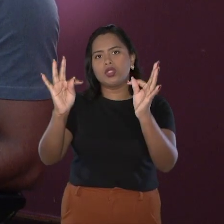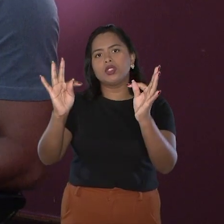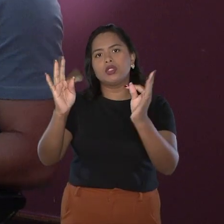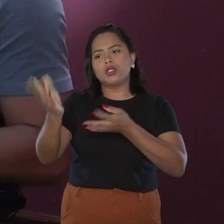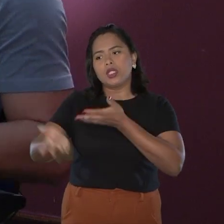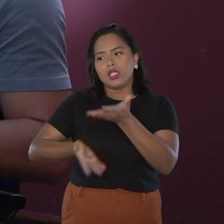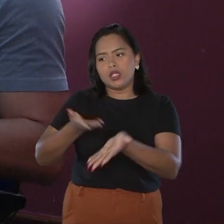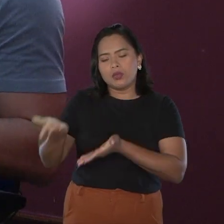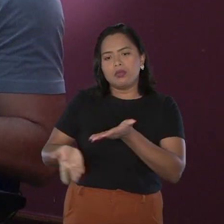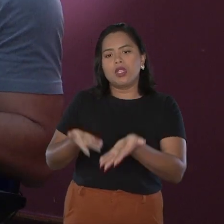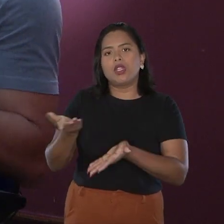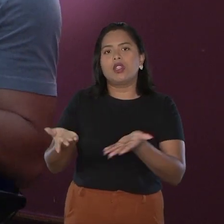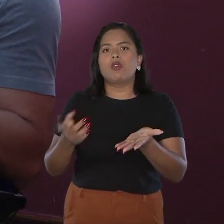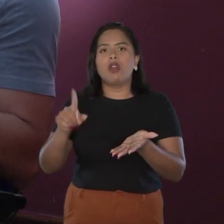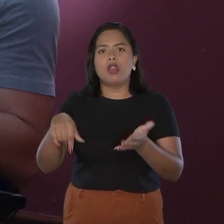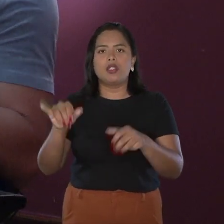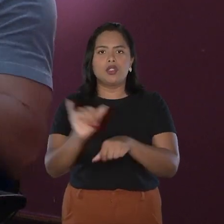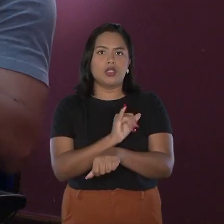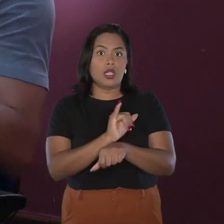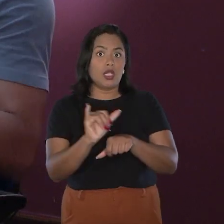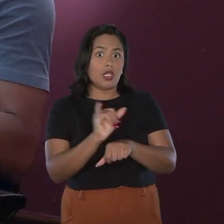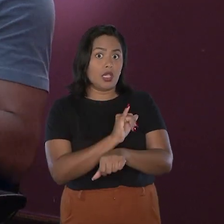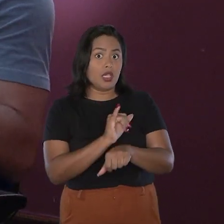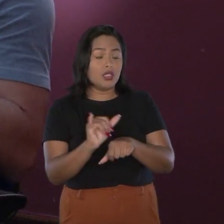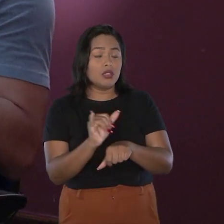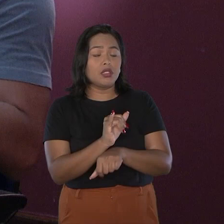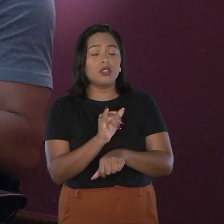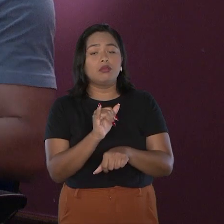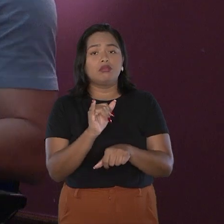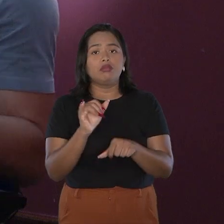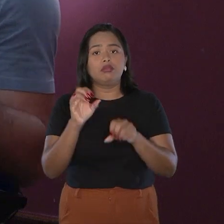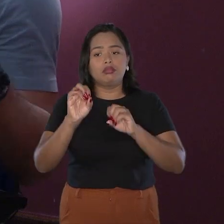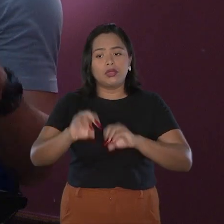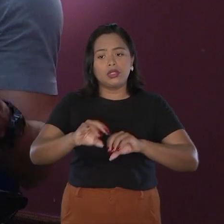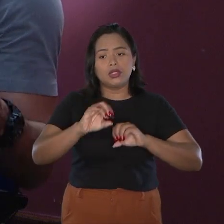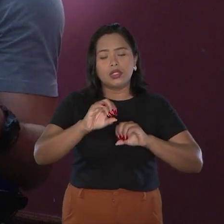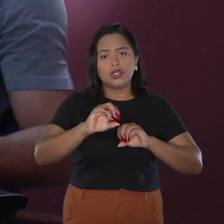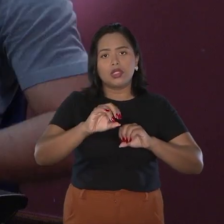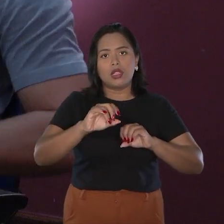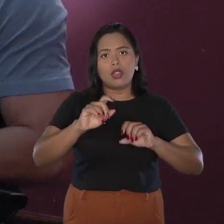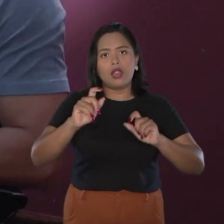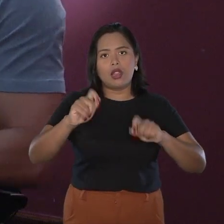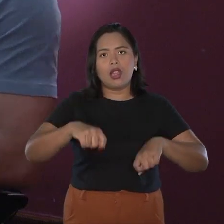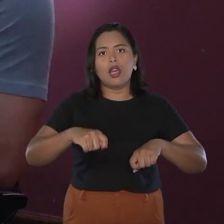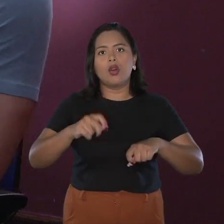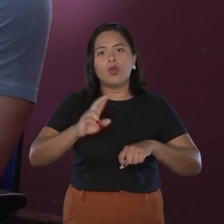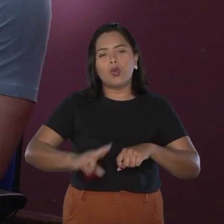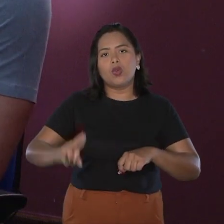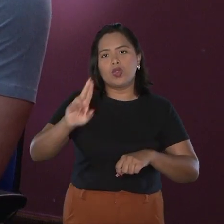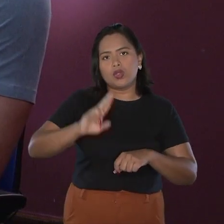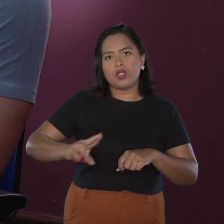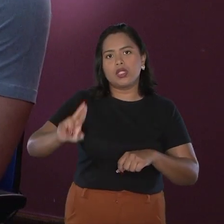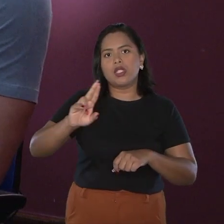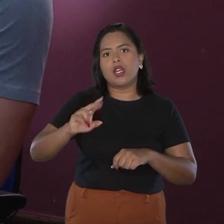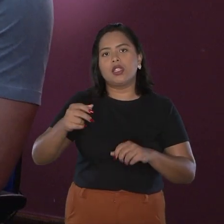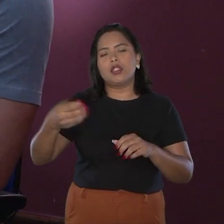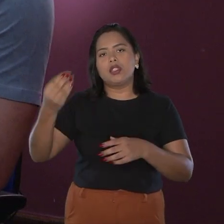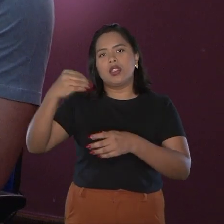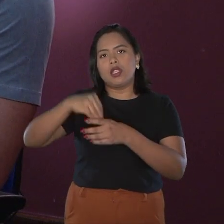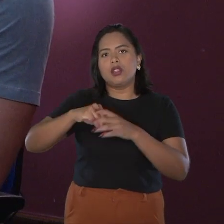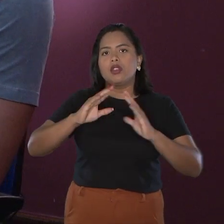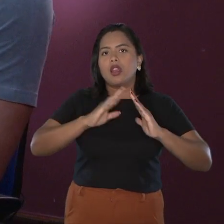é um curso que ele vai ensinar técnicas específicas que podem ser utilizadas tanto em ambiente Clínico escolar quanto domiciliar